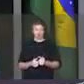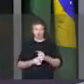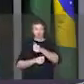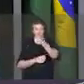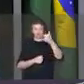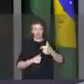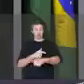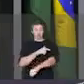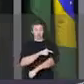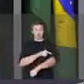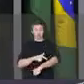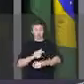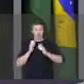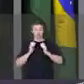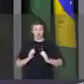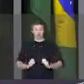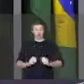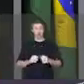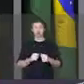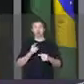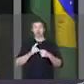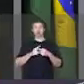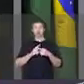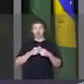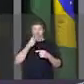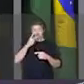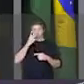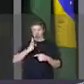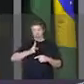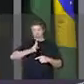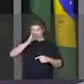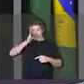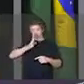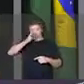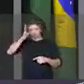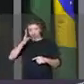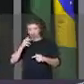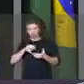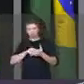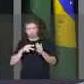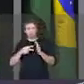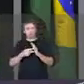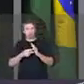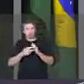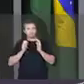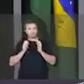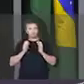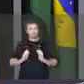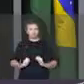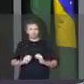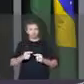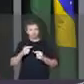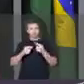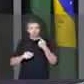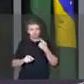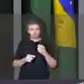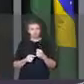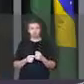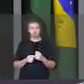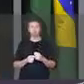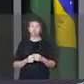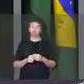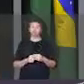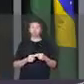decoro, devido ao excesso de sua fala, configuraria quebra de decoro parlamentar a ser